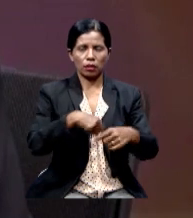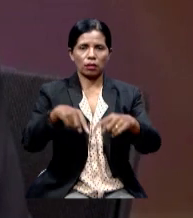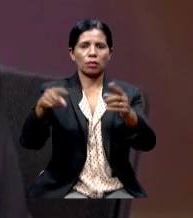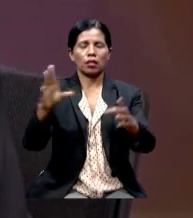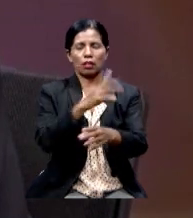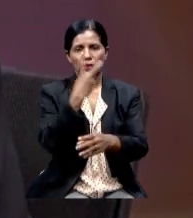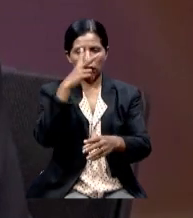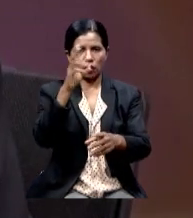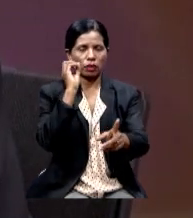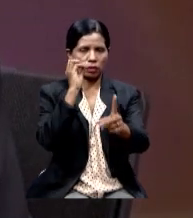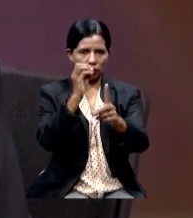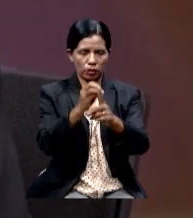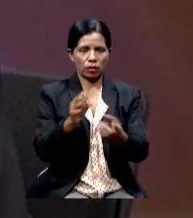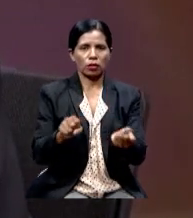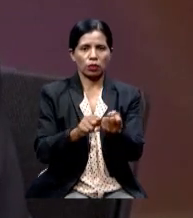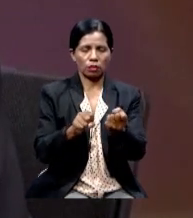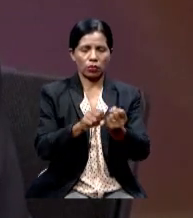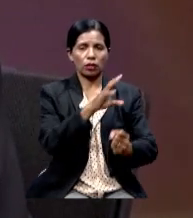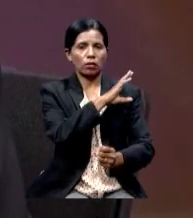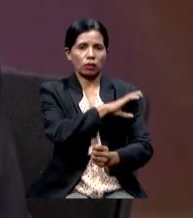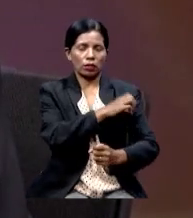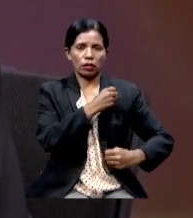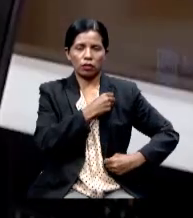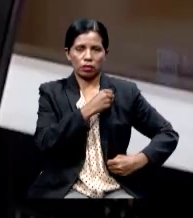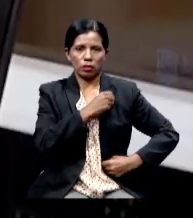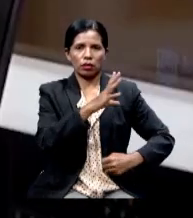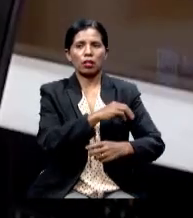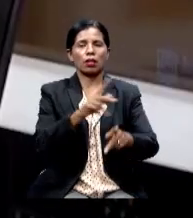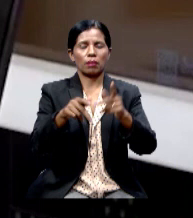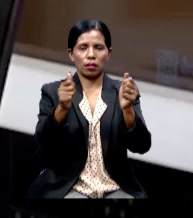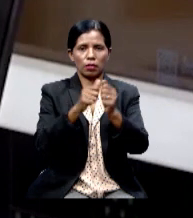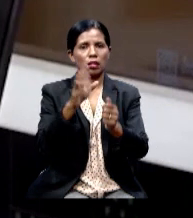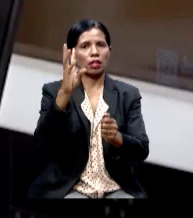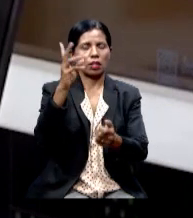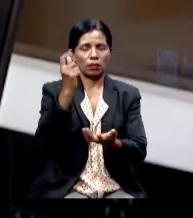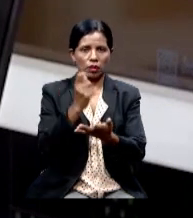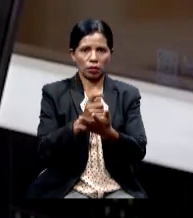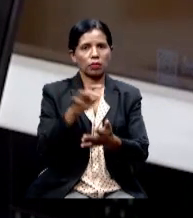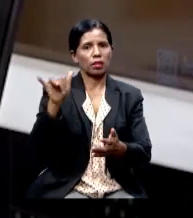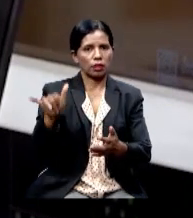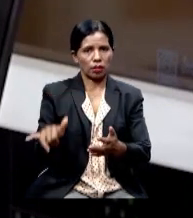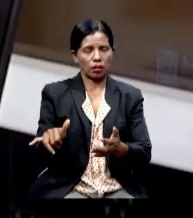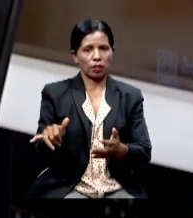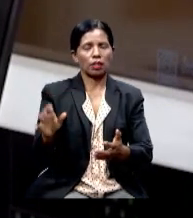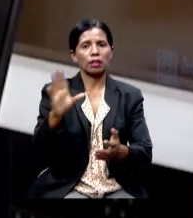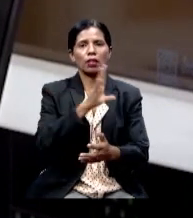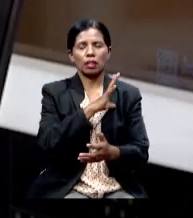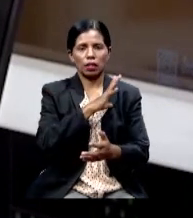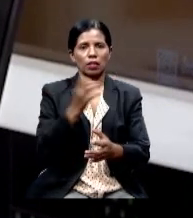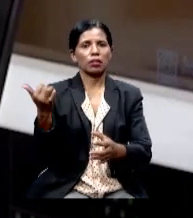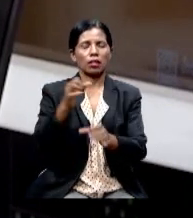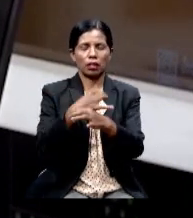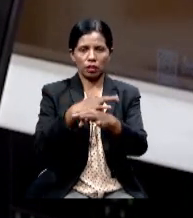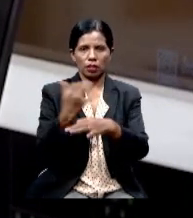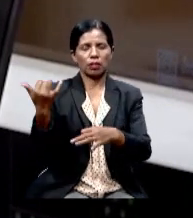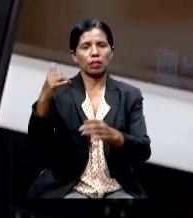operação ho objetivo, atu apoio a guara fronteira, no soldado Rihunen mak se hela reserva. Soldado sirene se ihe neba atu hadia sirene